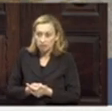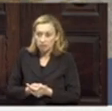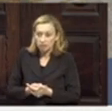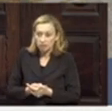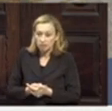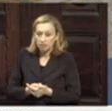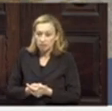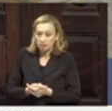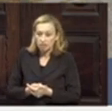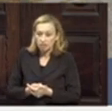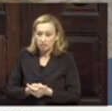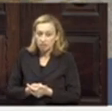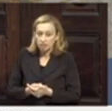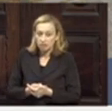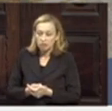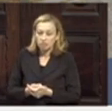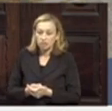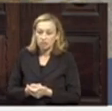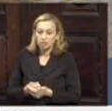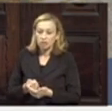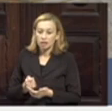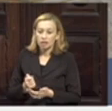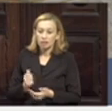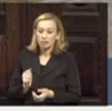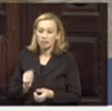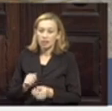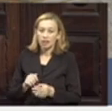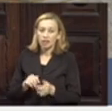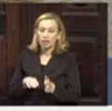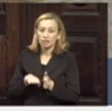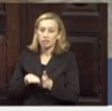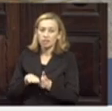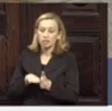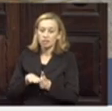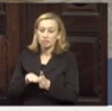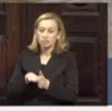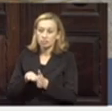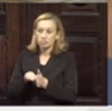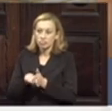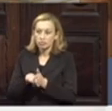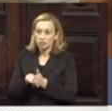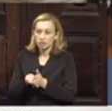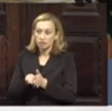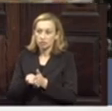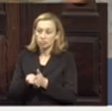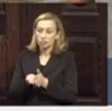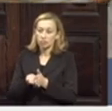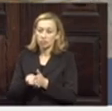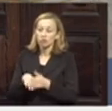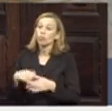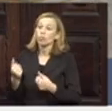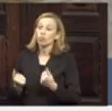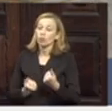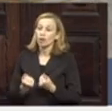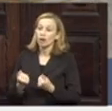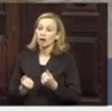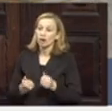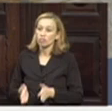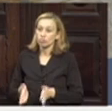ruas, atendendo casas, prédios comerciais, residenciais, no trabalho aí de instalação e